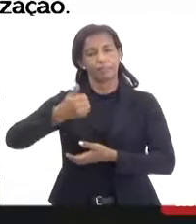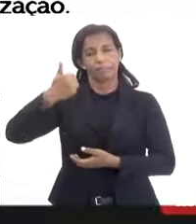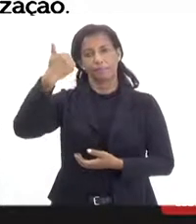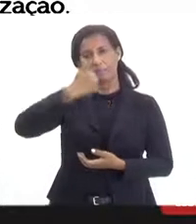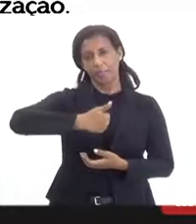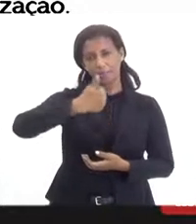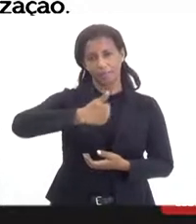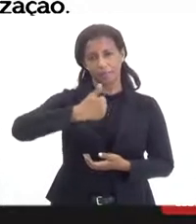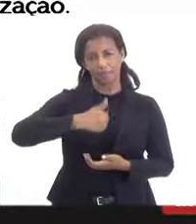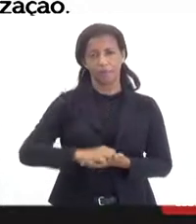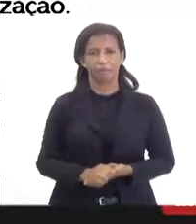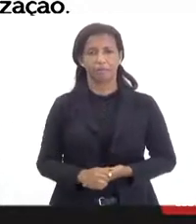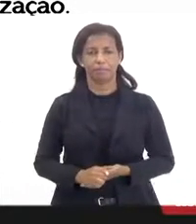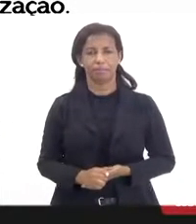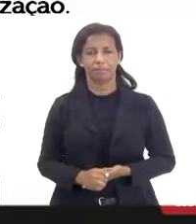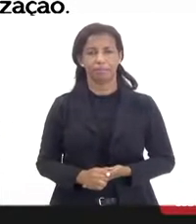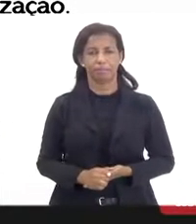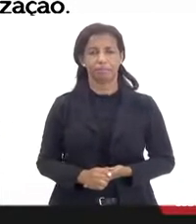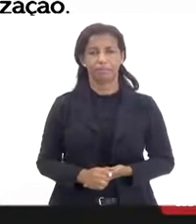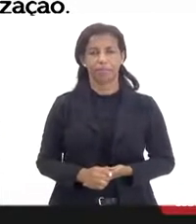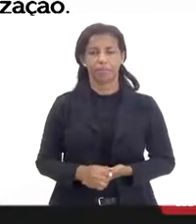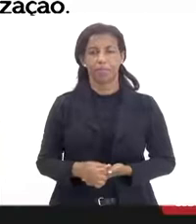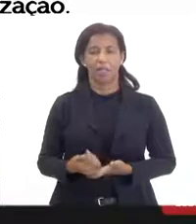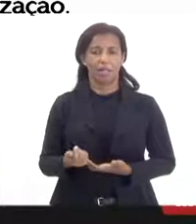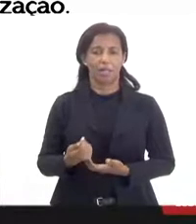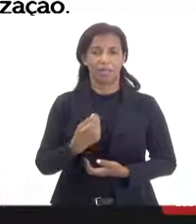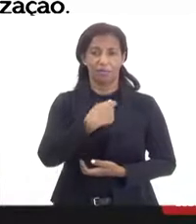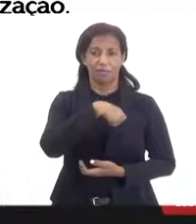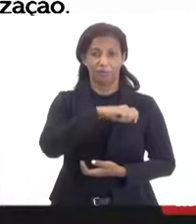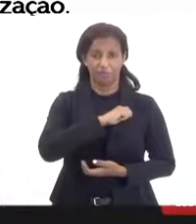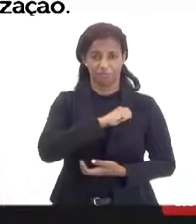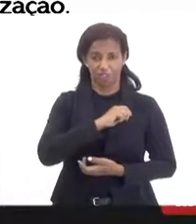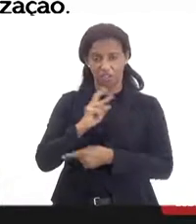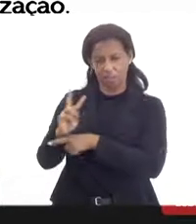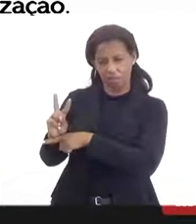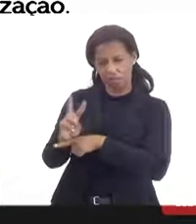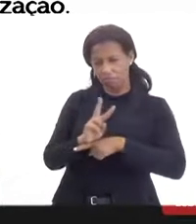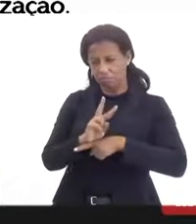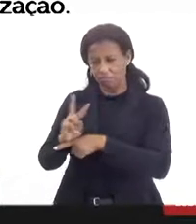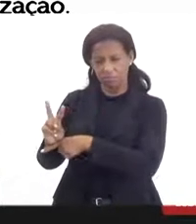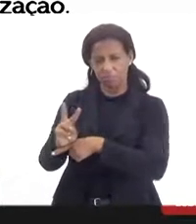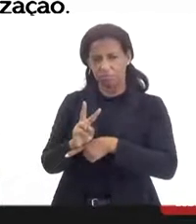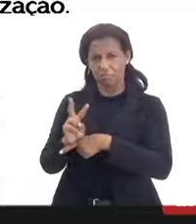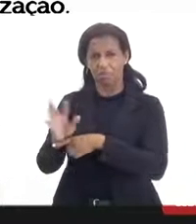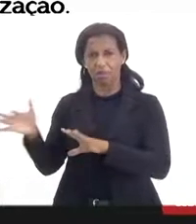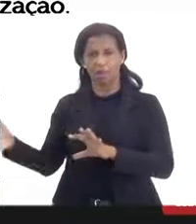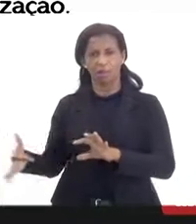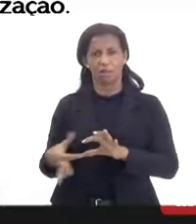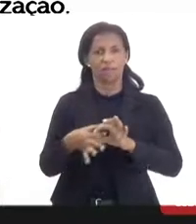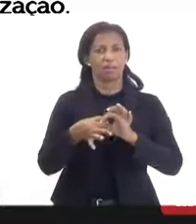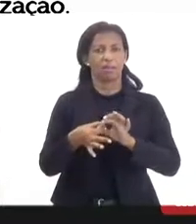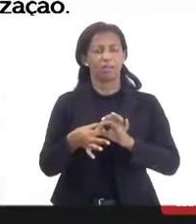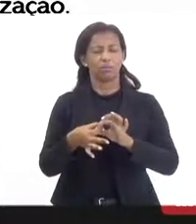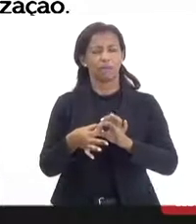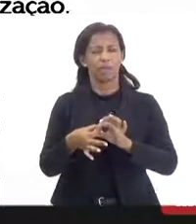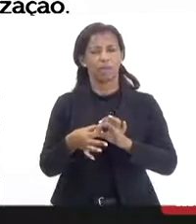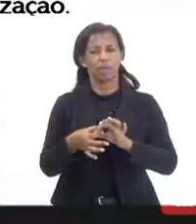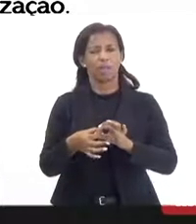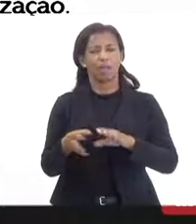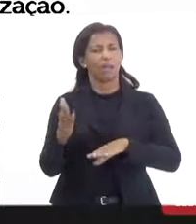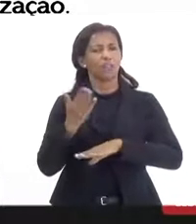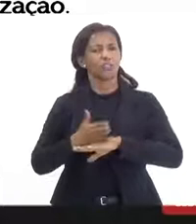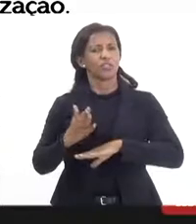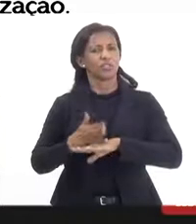casos em que a fiscalização entende que o ativo permanente não está vinculado à atividade fim, seja